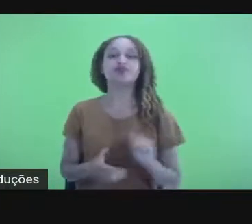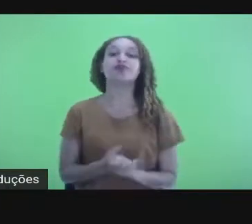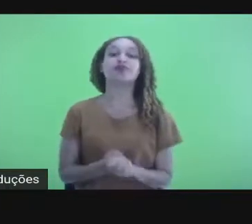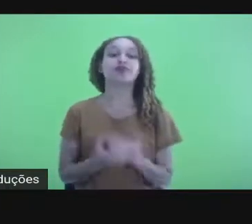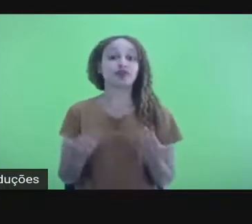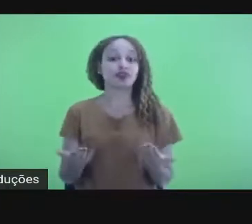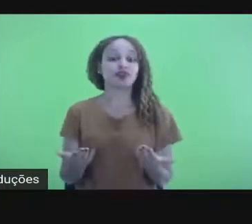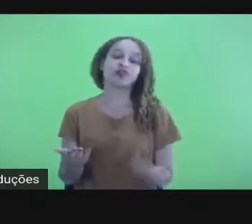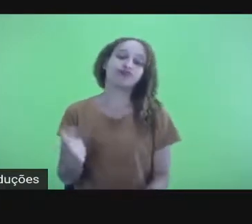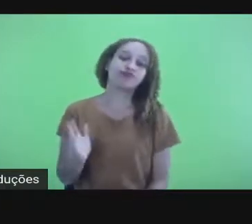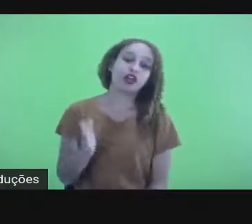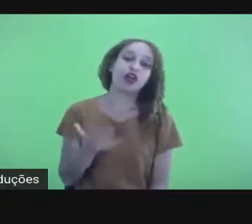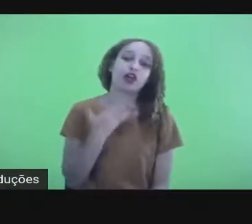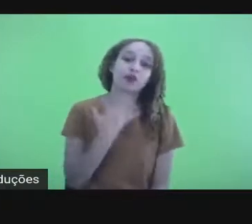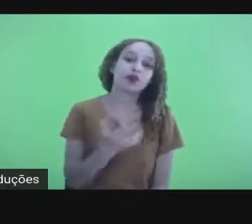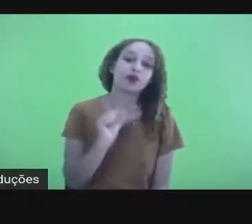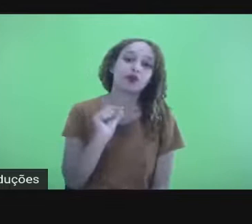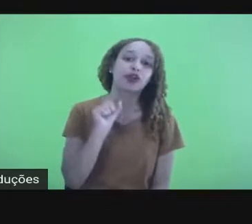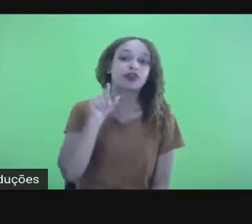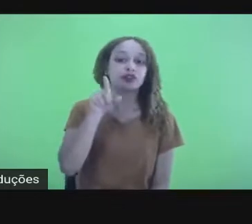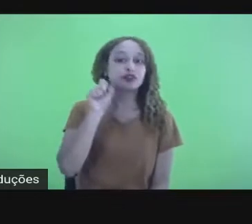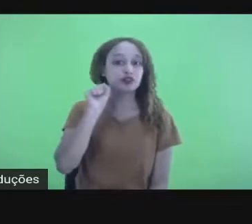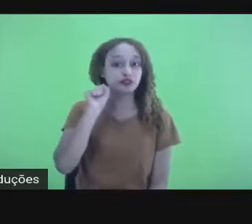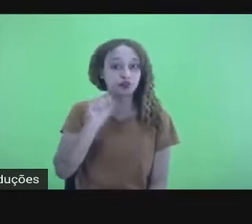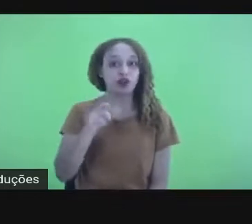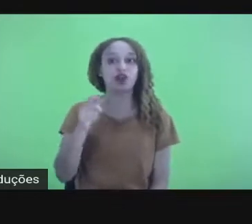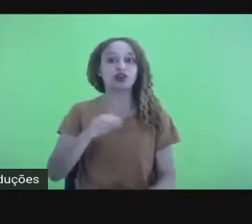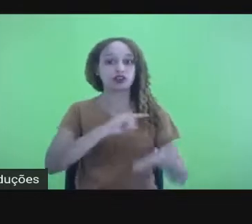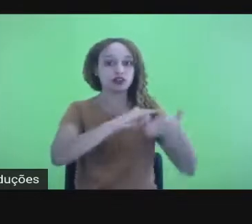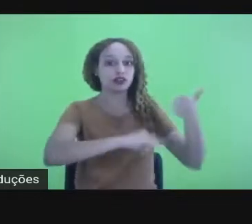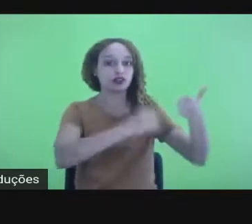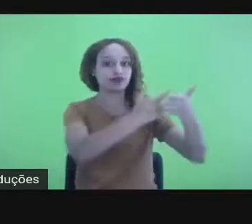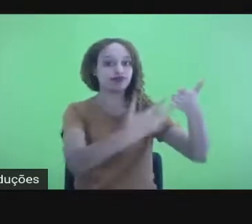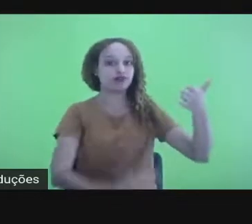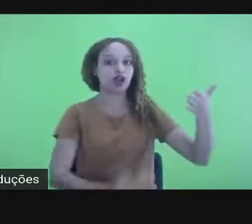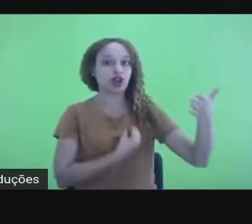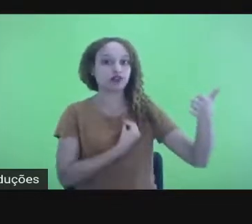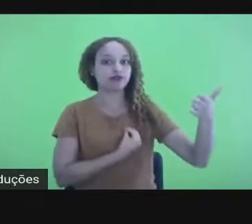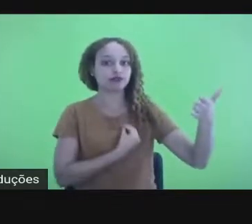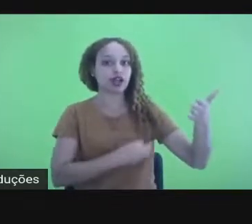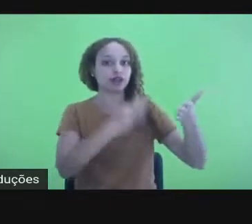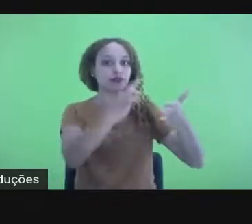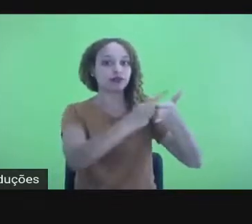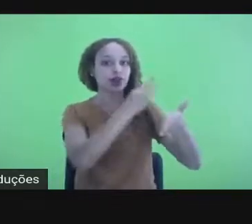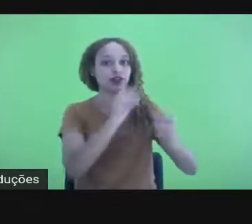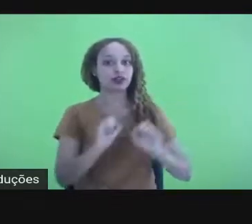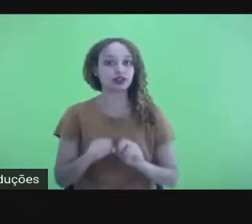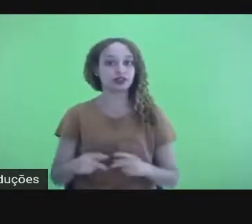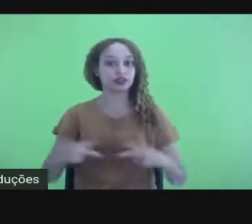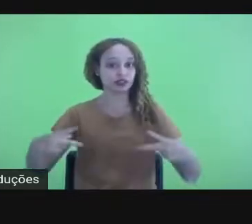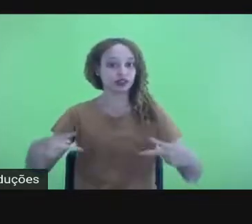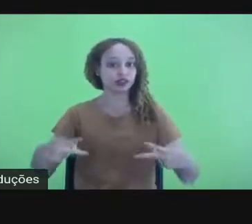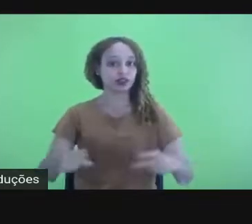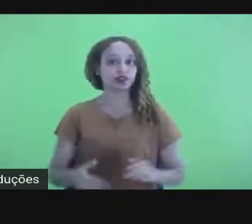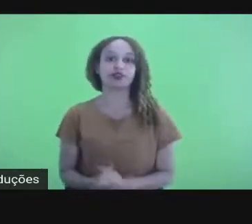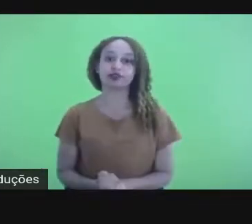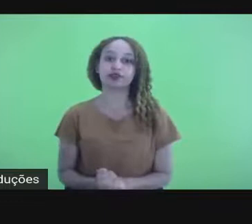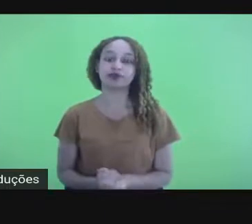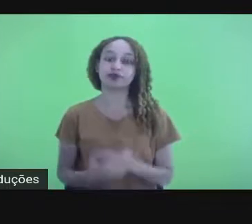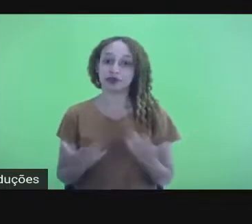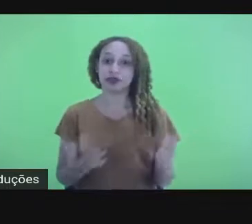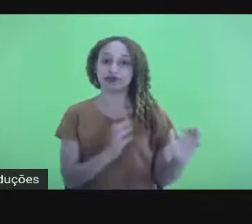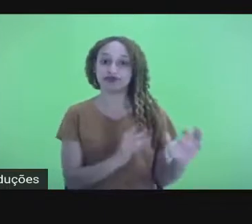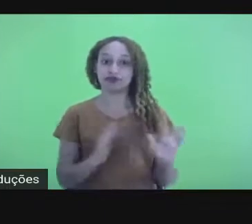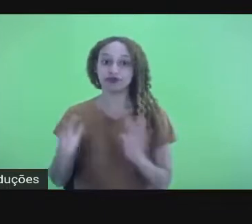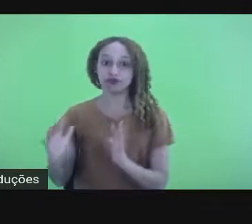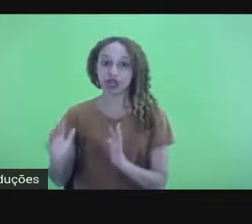Desde já, eu peço que vocês não deixem de preencher o formulário de presença, que está no link abaixo aqui na descrição do vídeo. O ciclo de